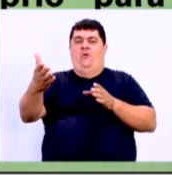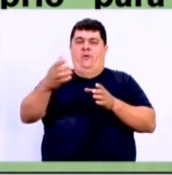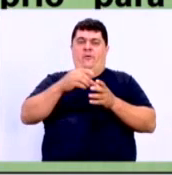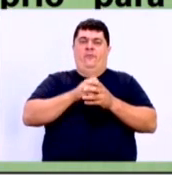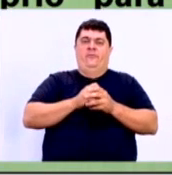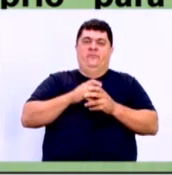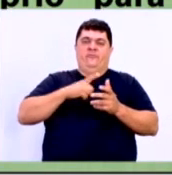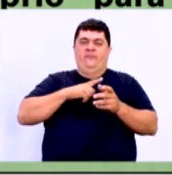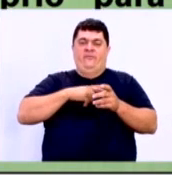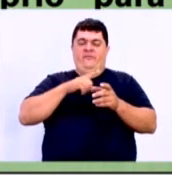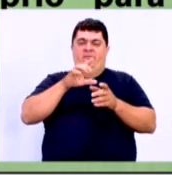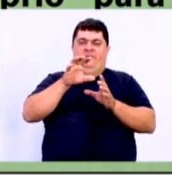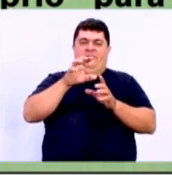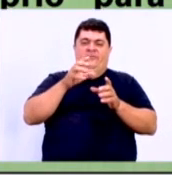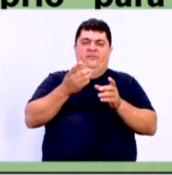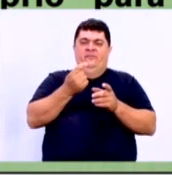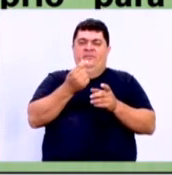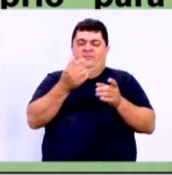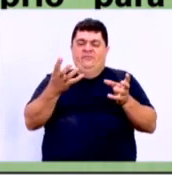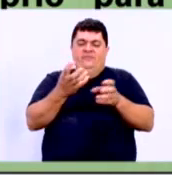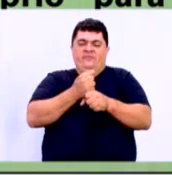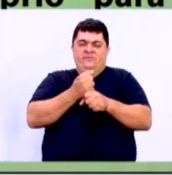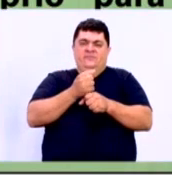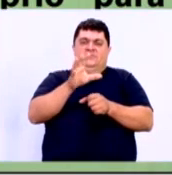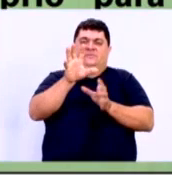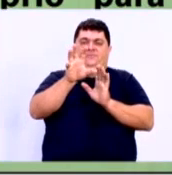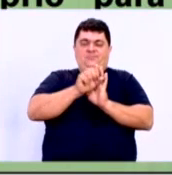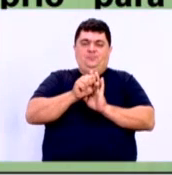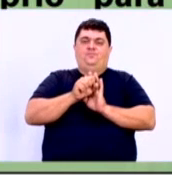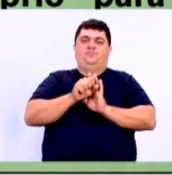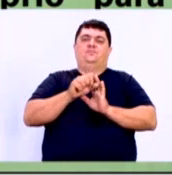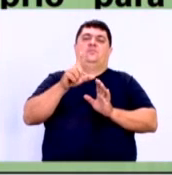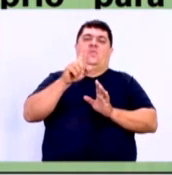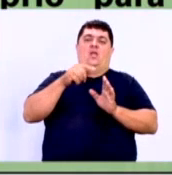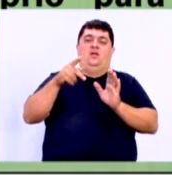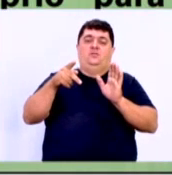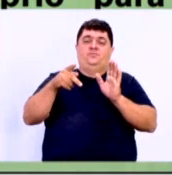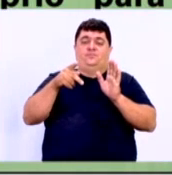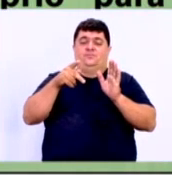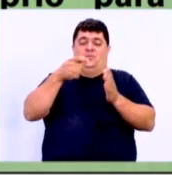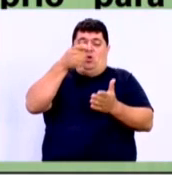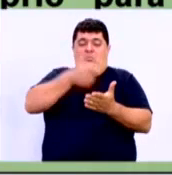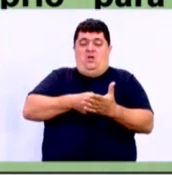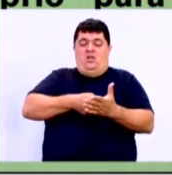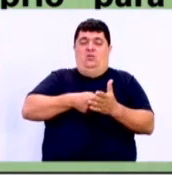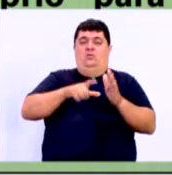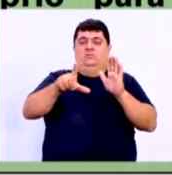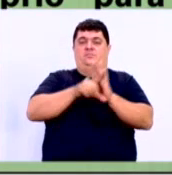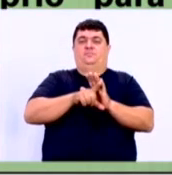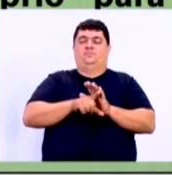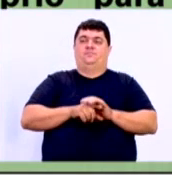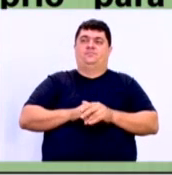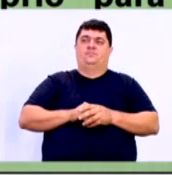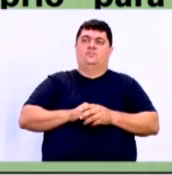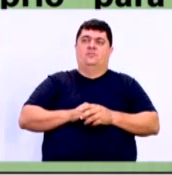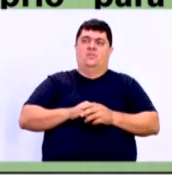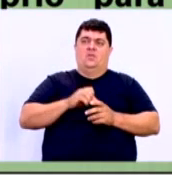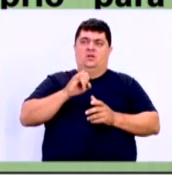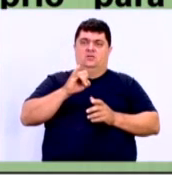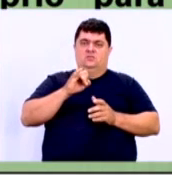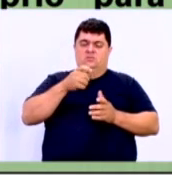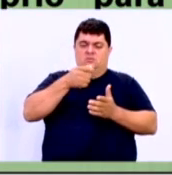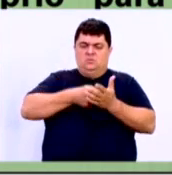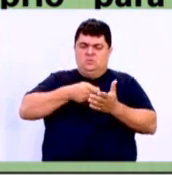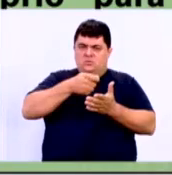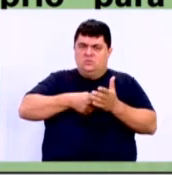de absorção é uma obrigatoriedade por lei. Peraí, professor. Se o que eu tenho que fazer é